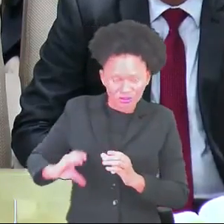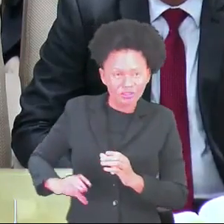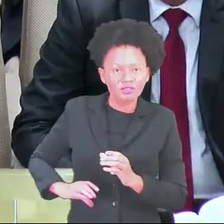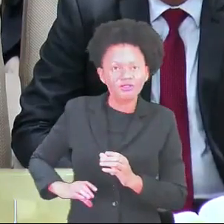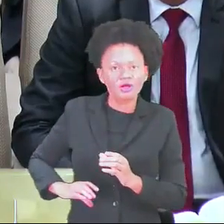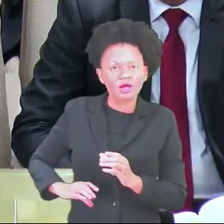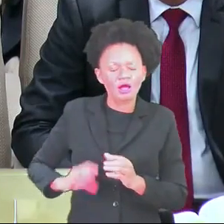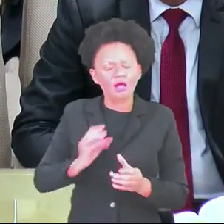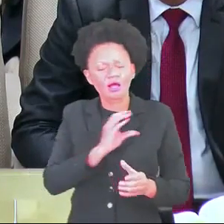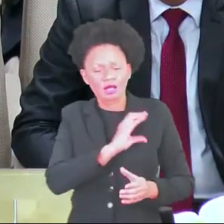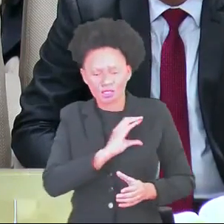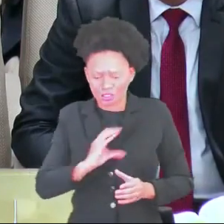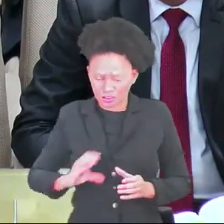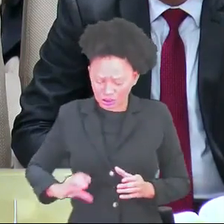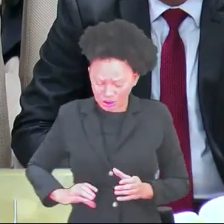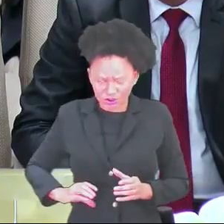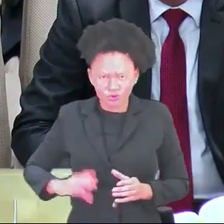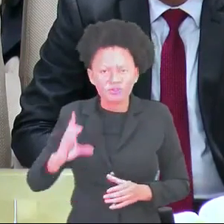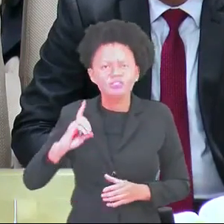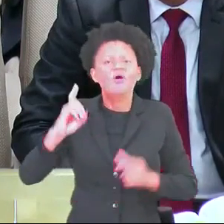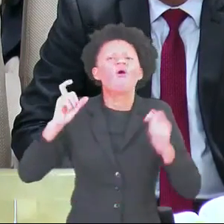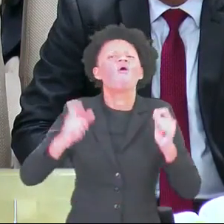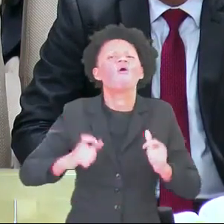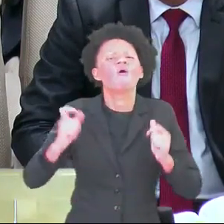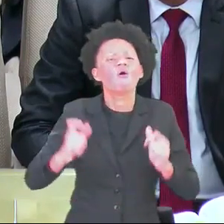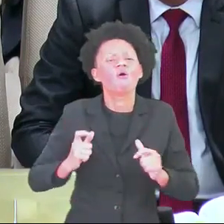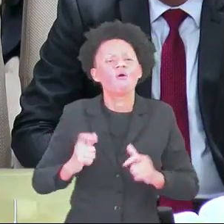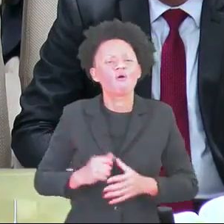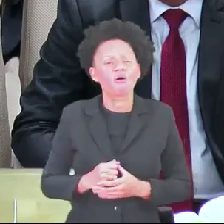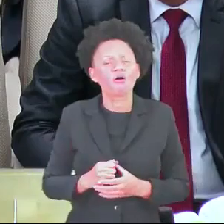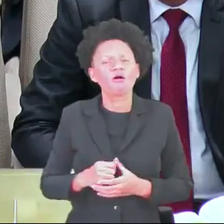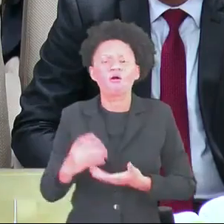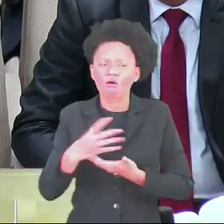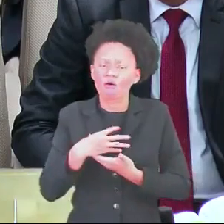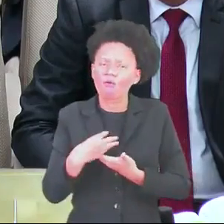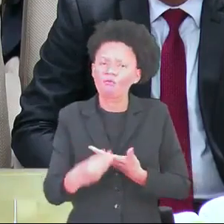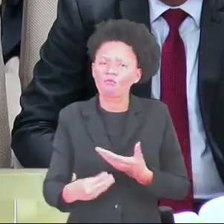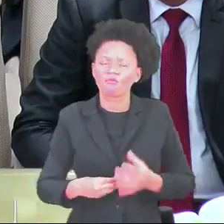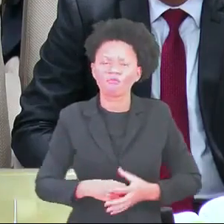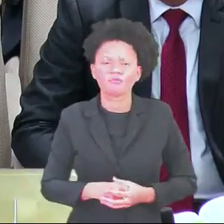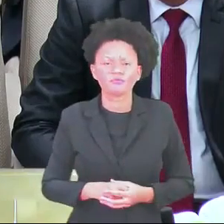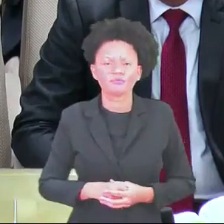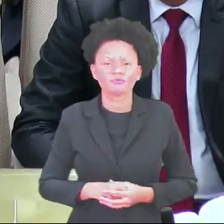Aonde que Cristo e Deus está? Diga para mim, meu irmão.